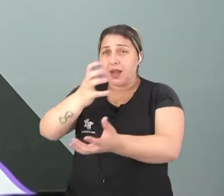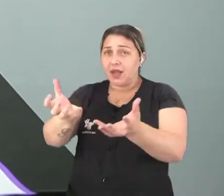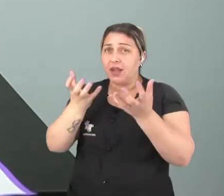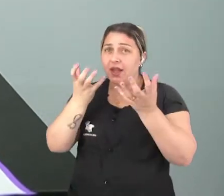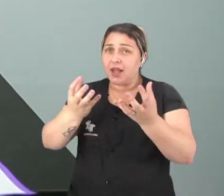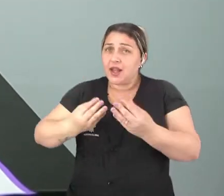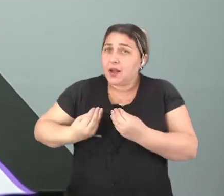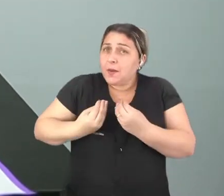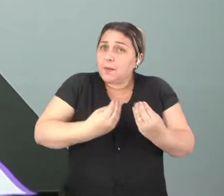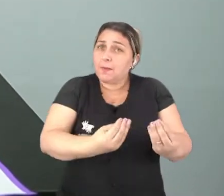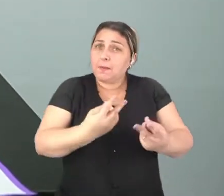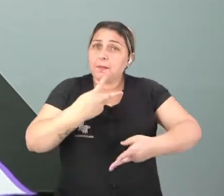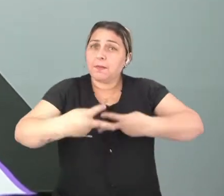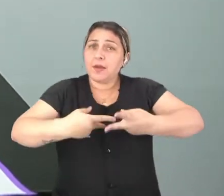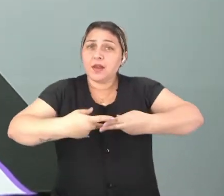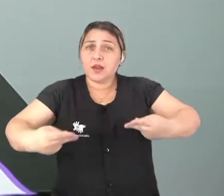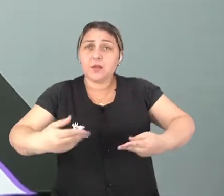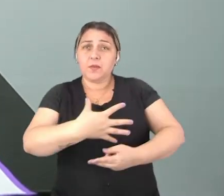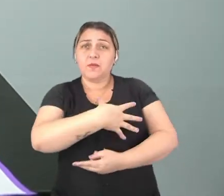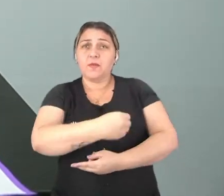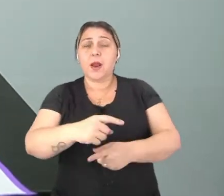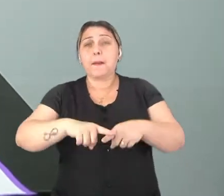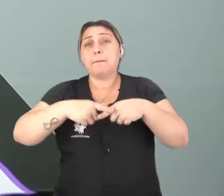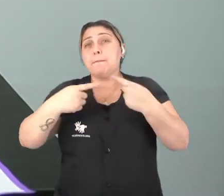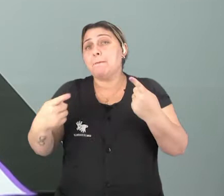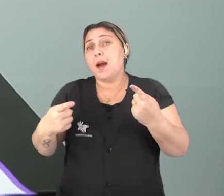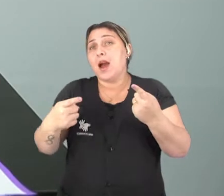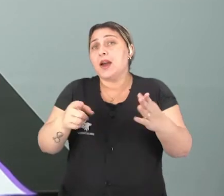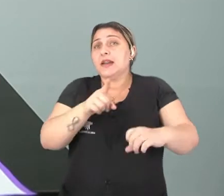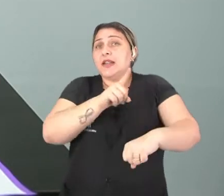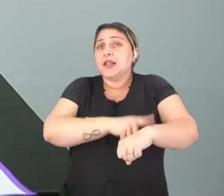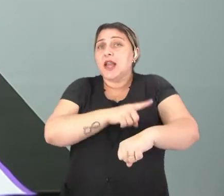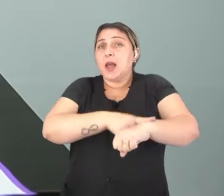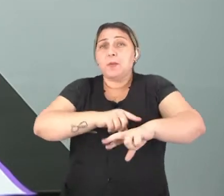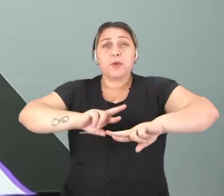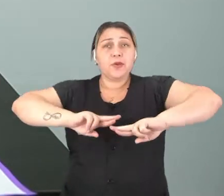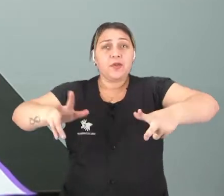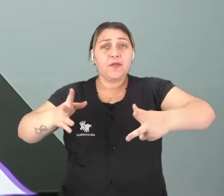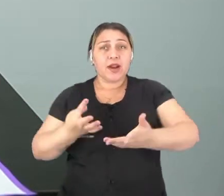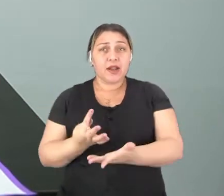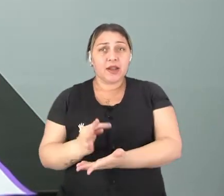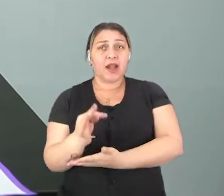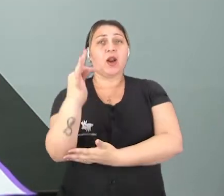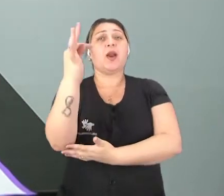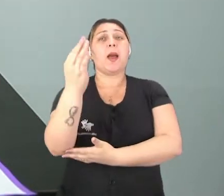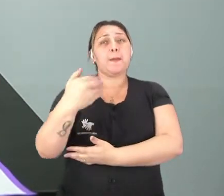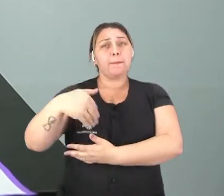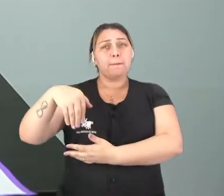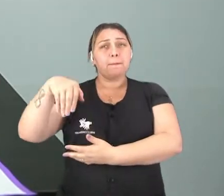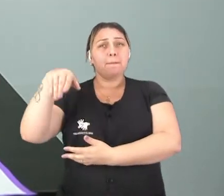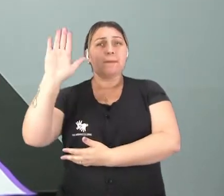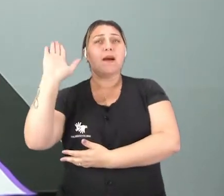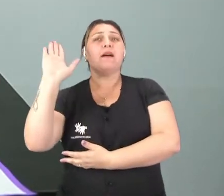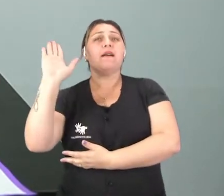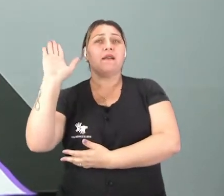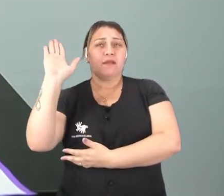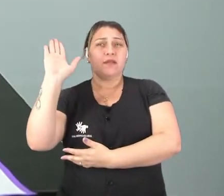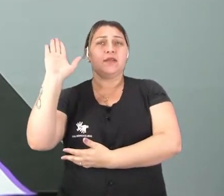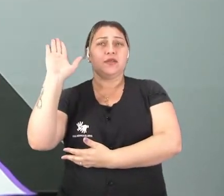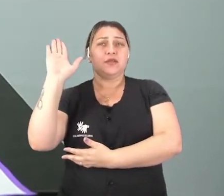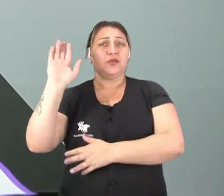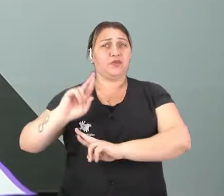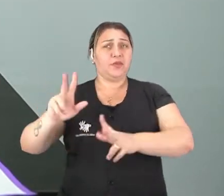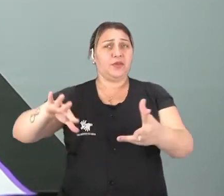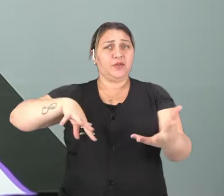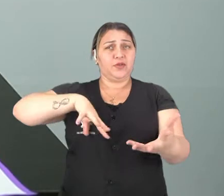dar um presente para o filho, só que o filho está em outra época, né? Tecnologicamente mais avançado. Hoje,